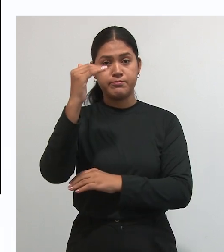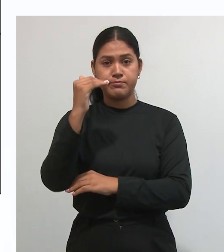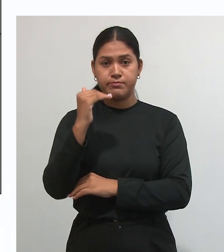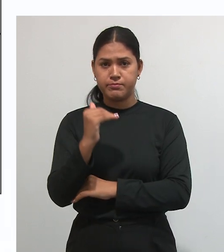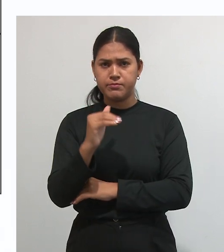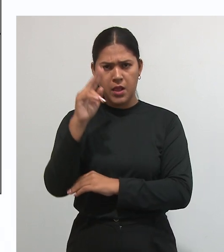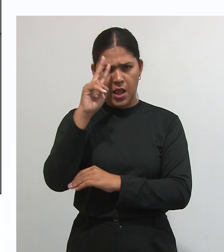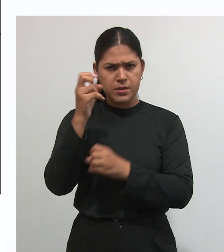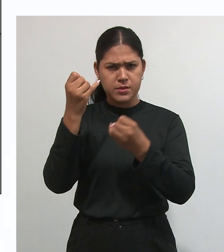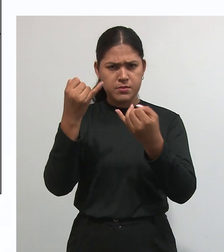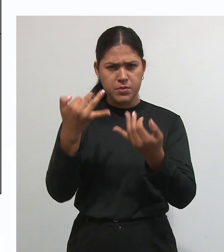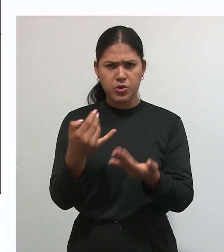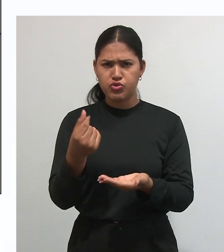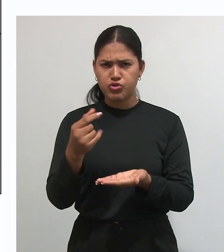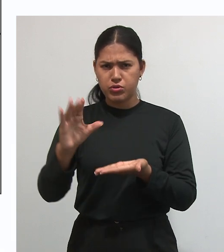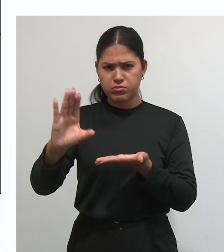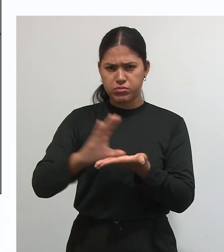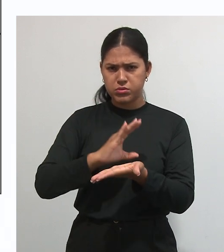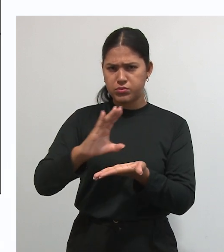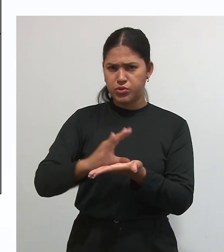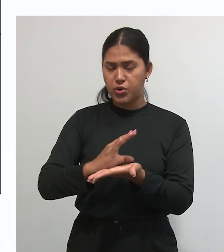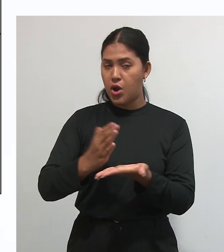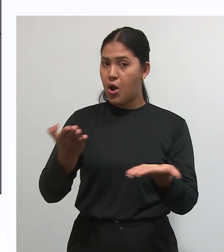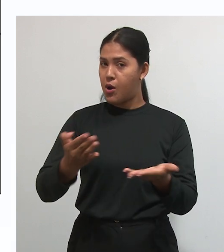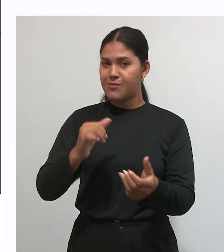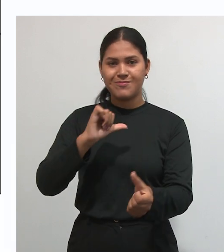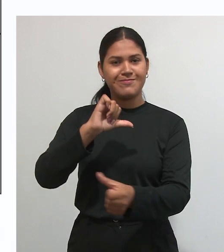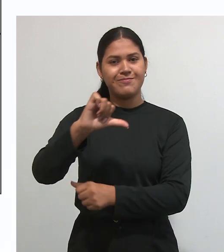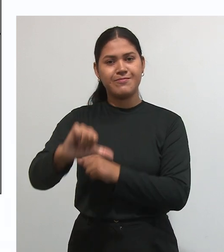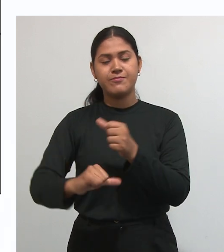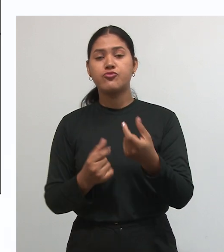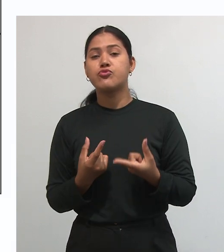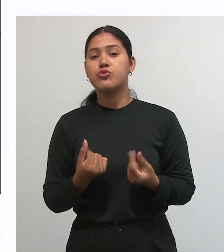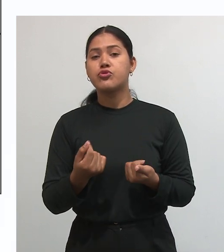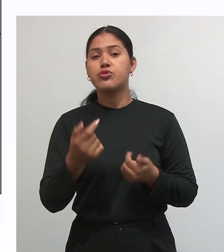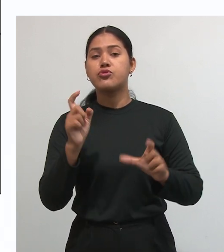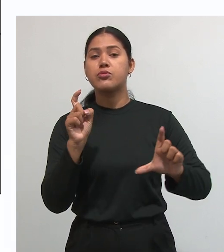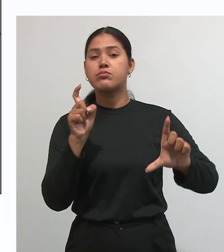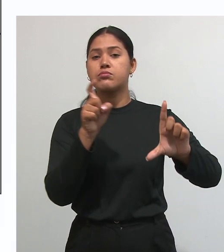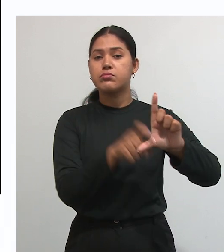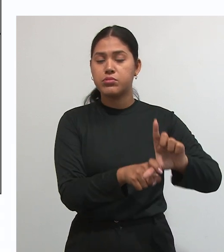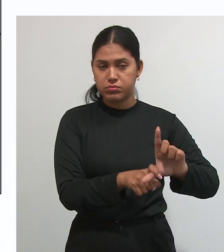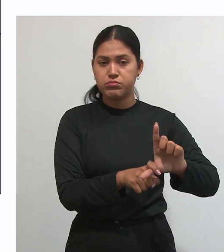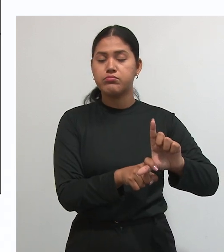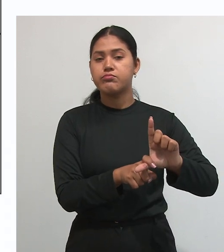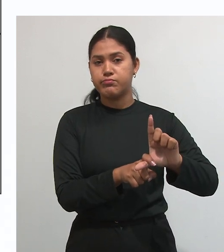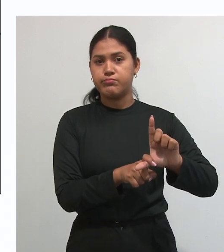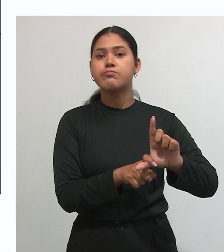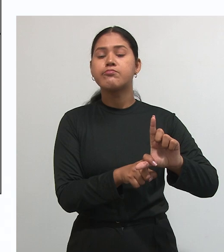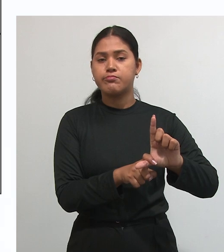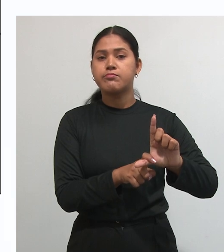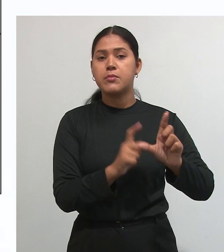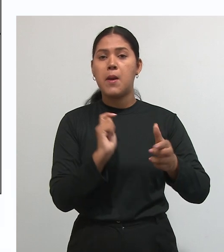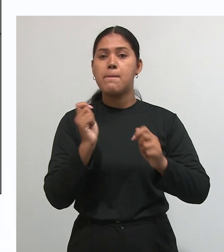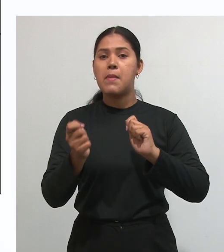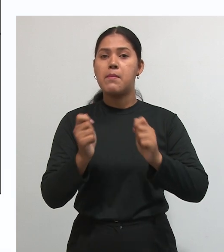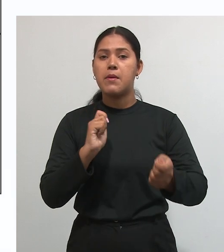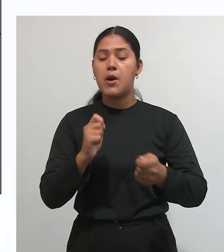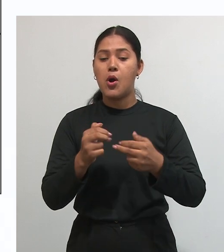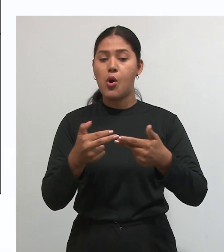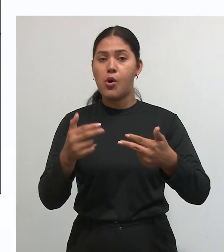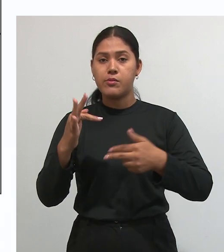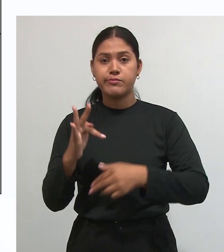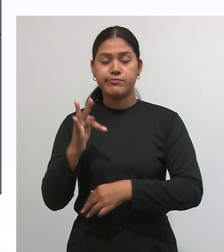as entradas, né, os ingressos. Aqui temos como que ocorre as despesas.